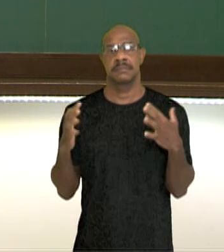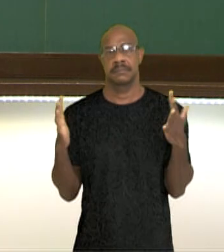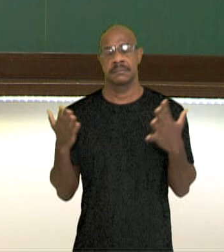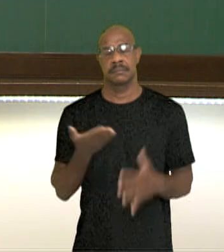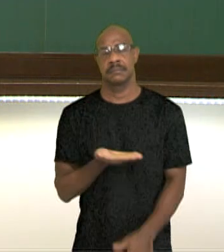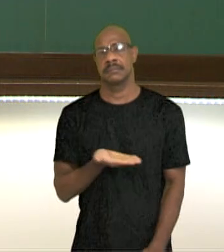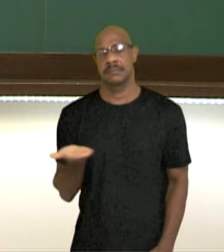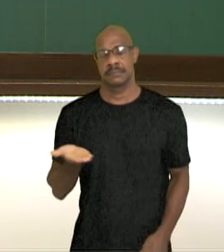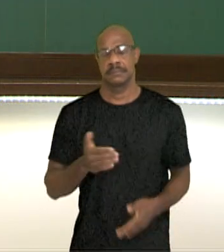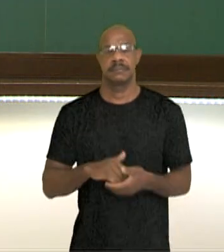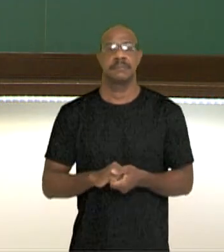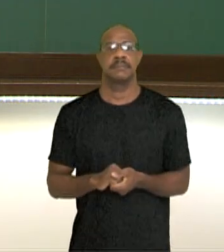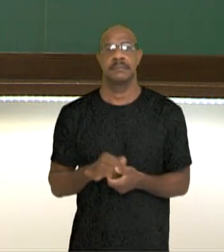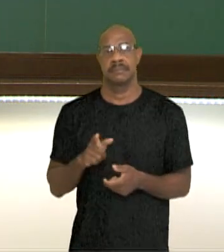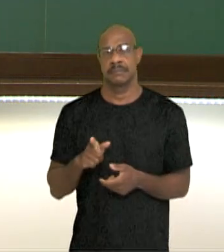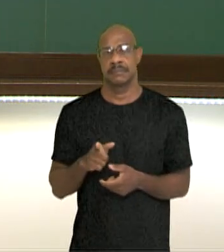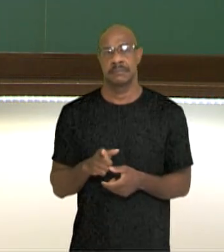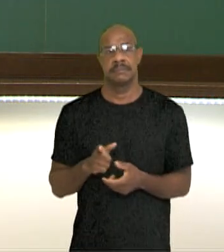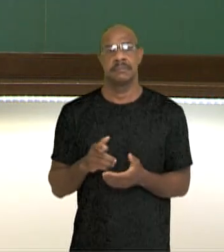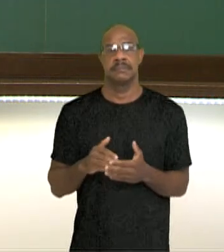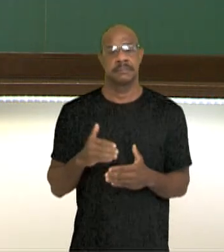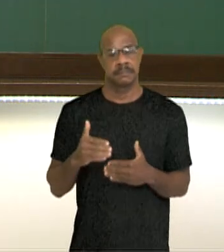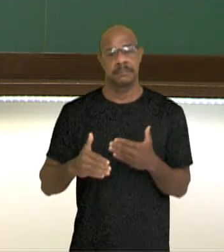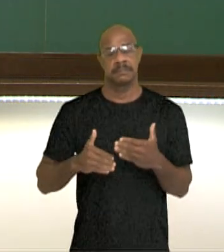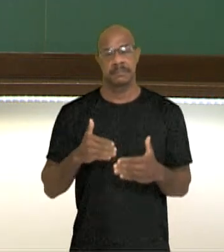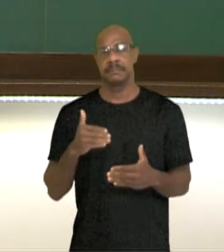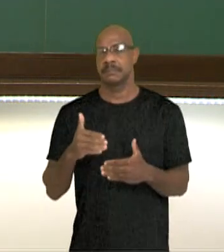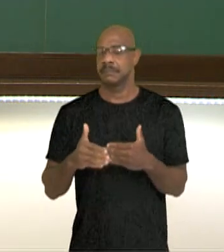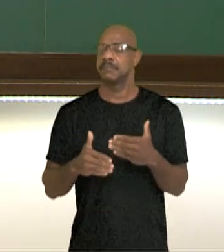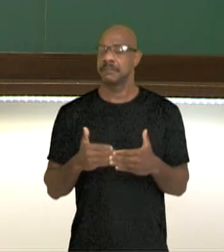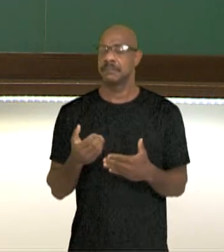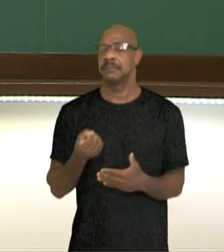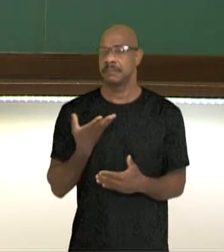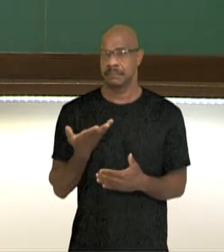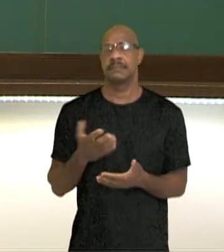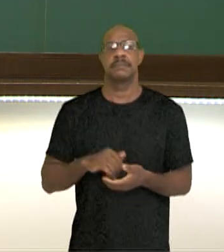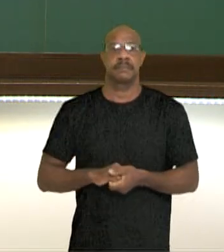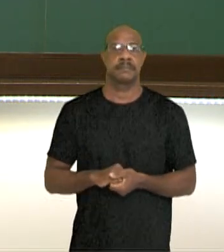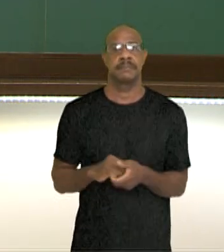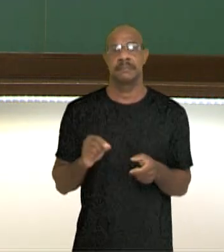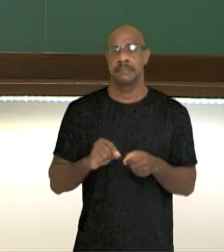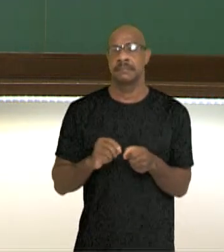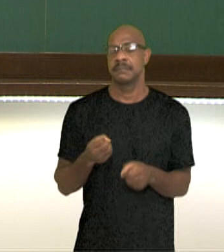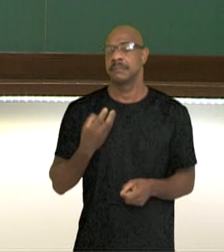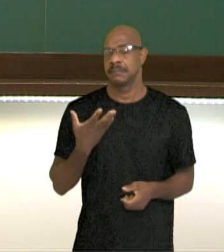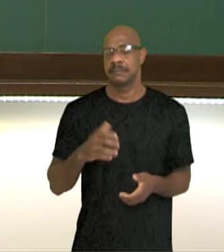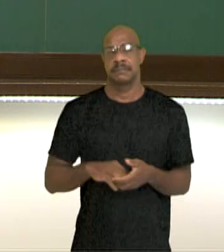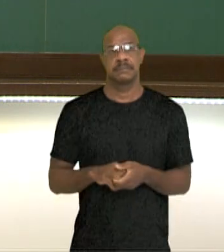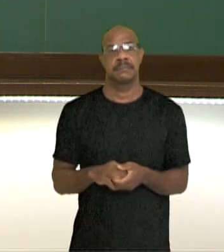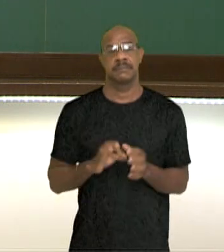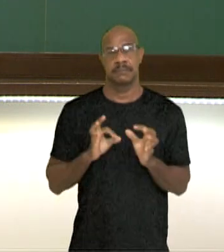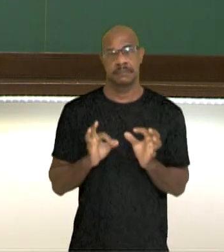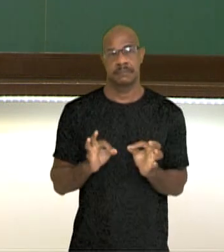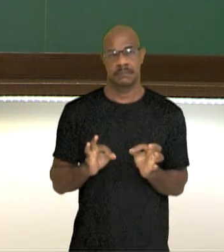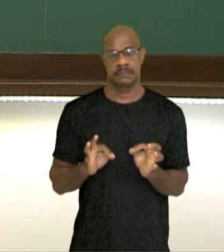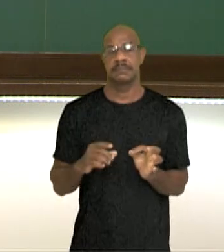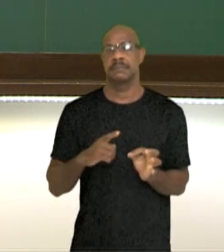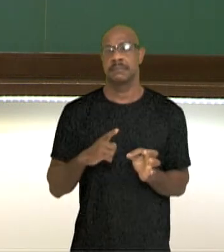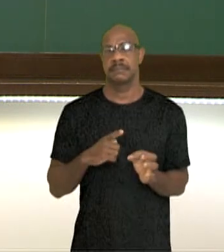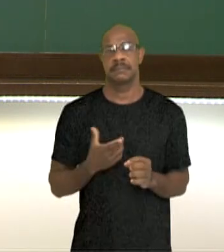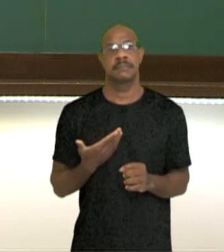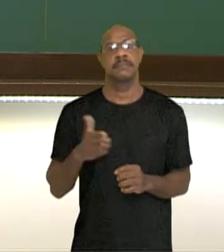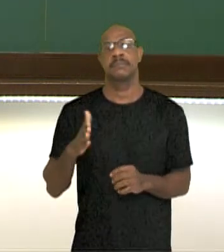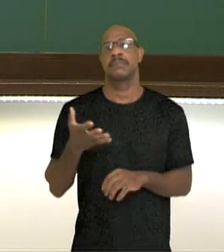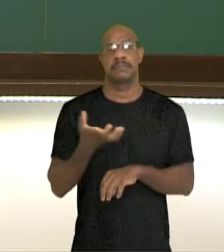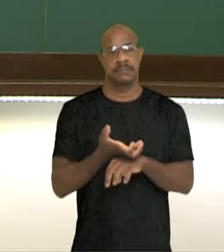Parabéns, parabéns! Você está caminhando bem na química orgânica e tenho certeza que nas outras ciências também.